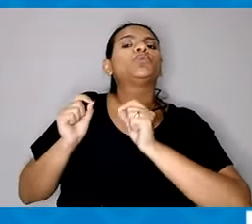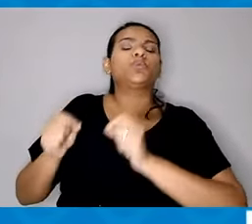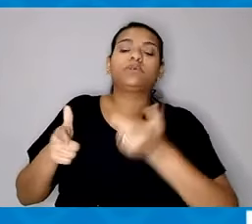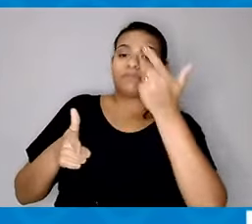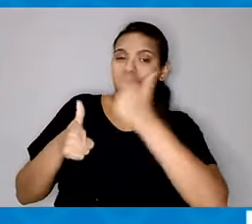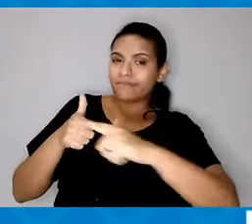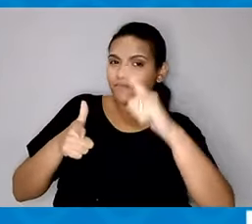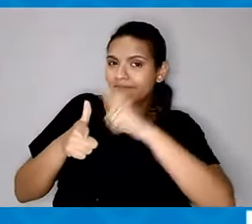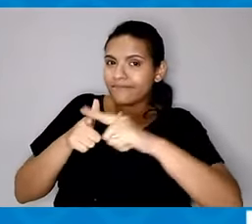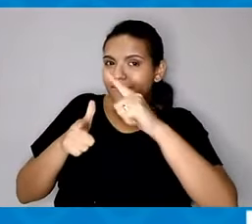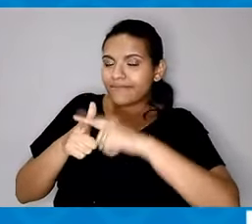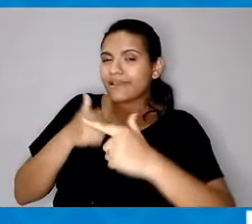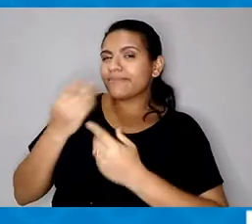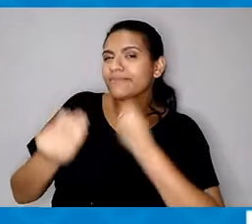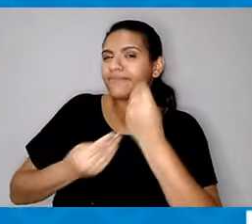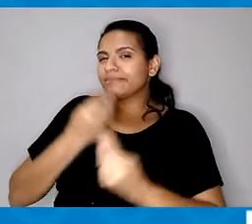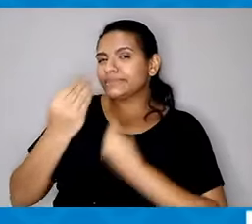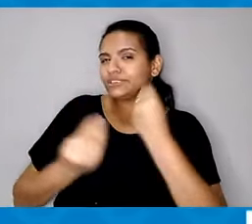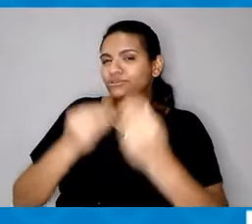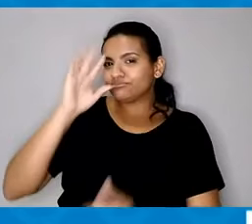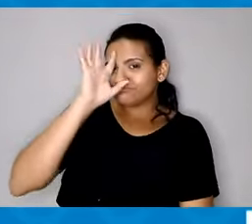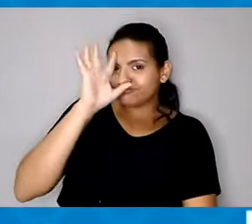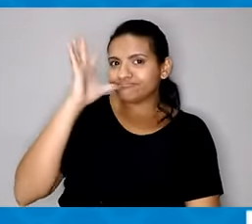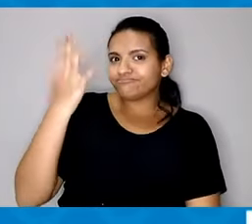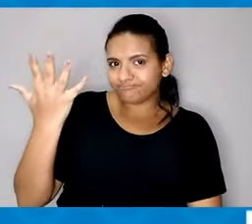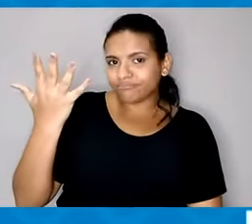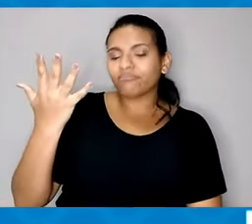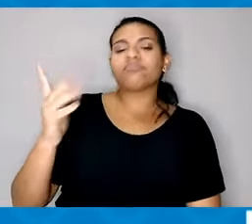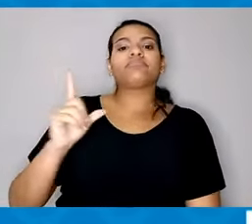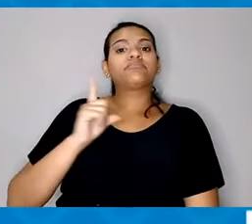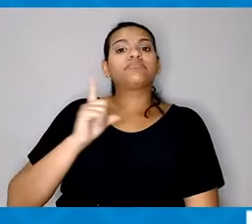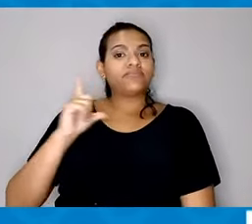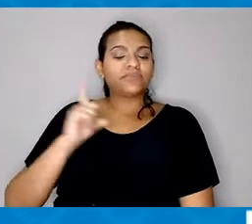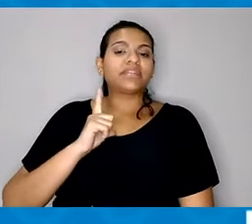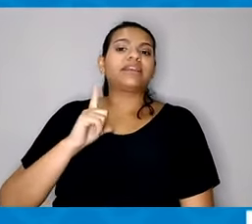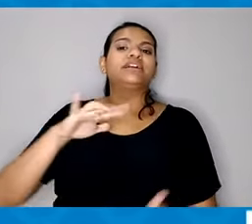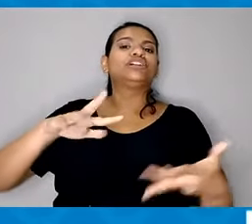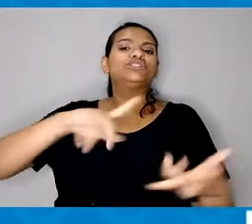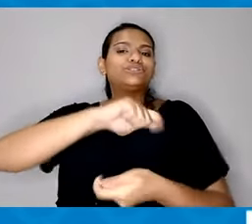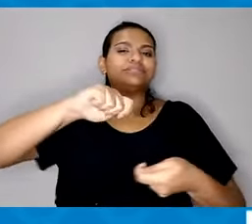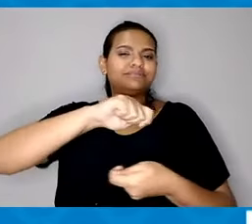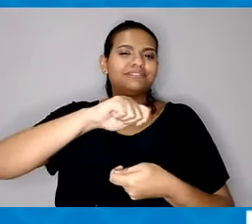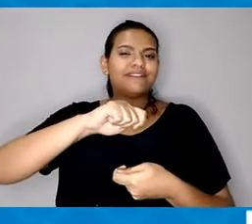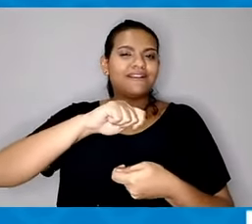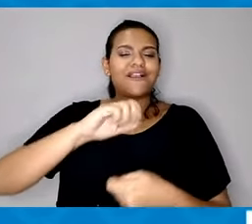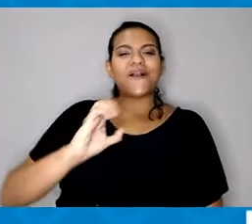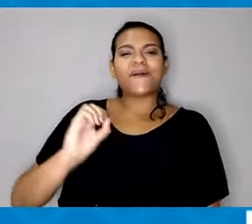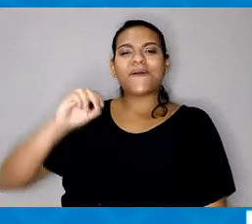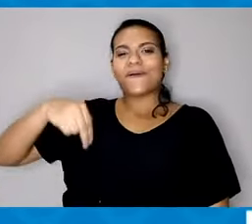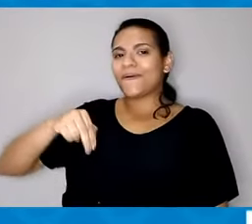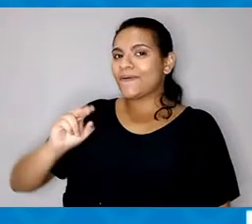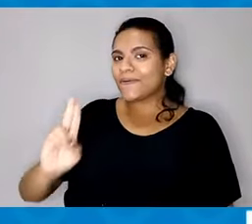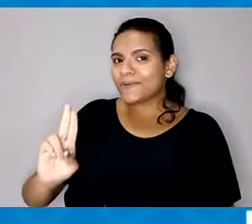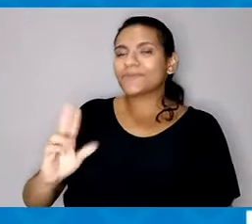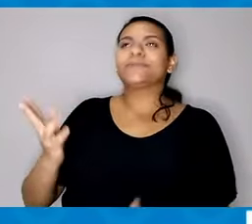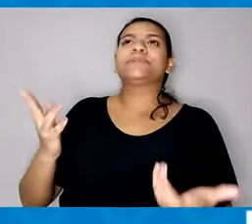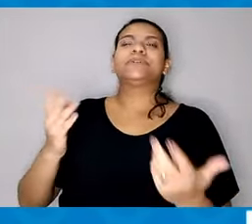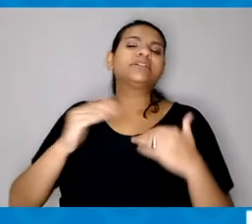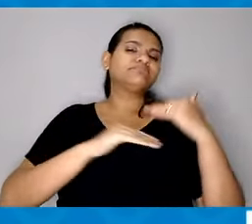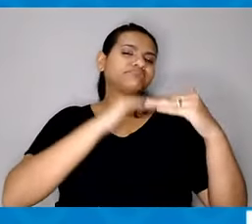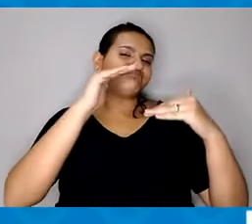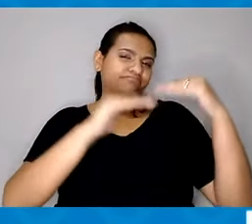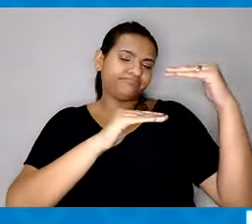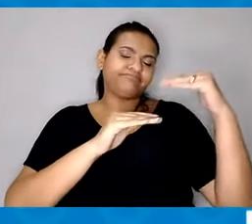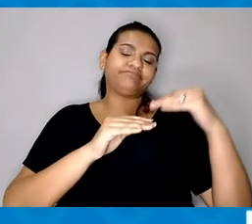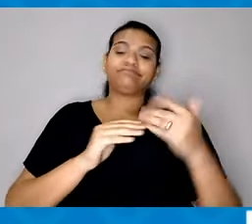de desenvolvimento sustentável da ONU em relação a todo o planeta. E nós estamos diante, por exemplo, diante de uma pandemia